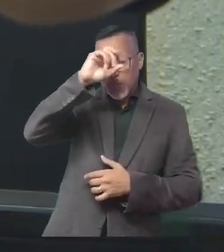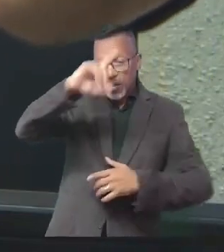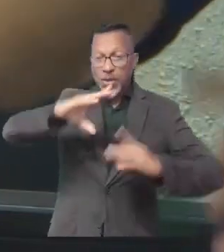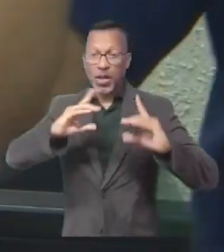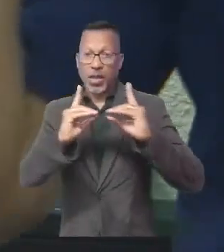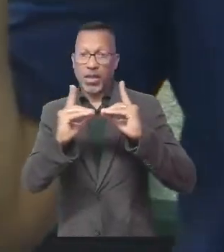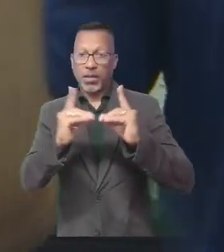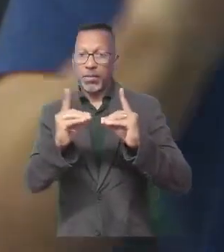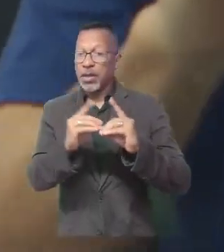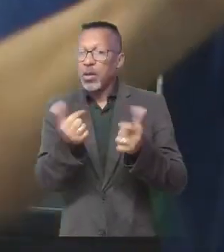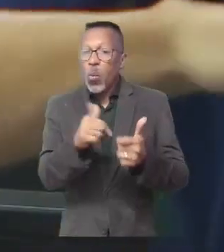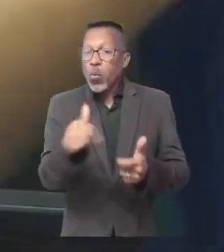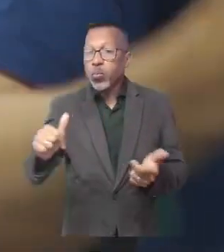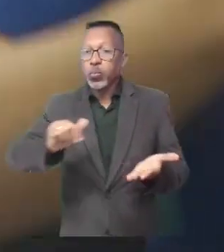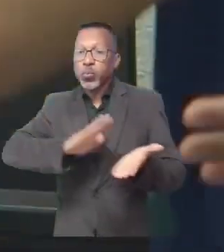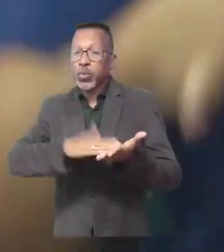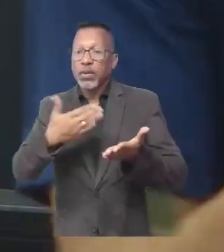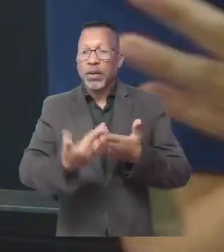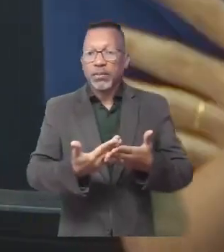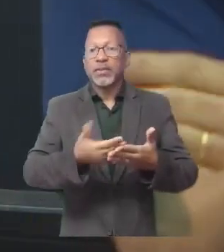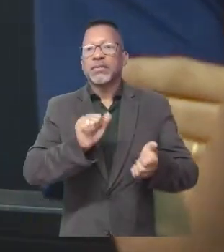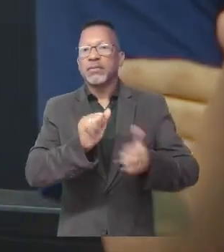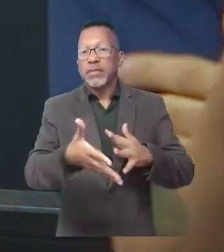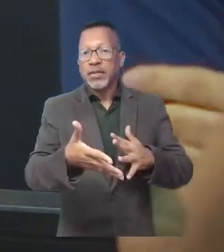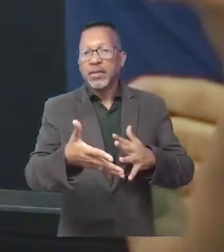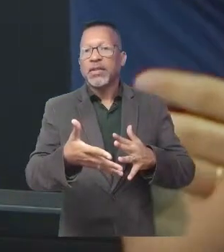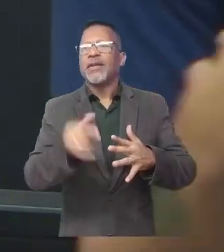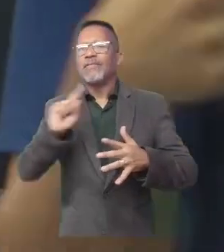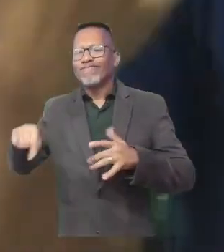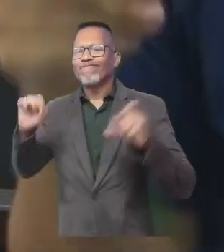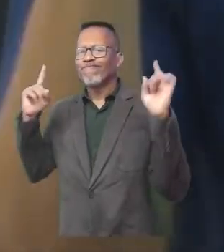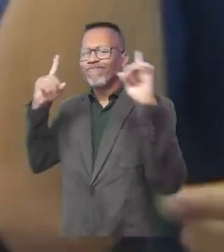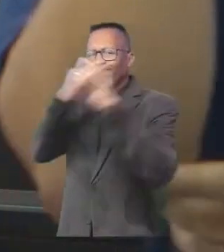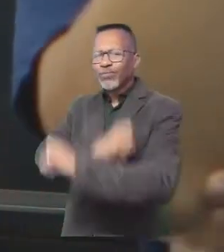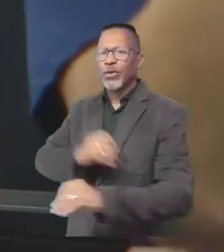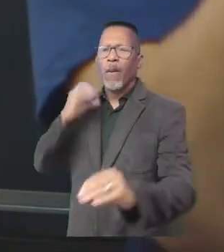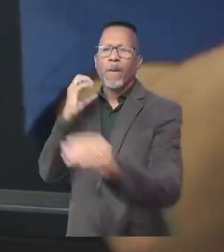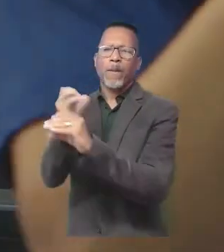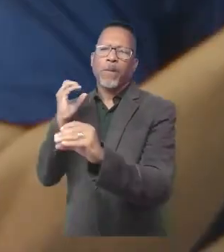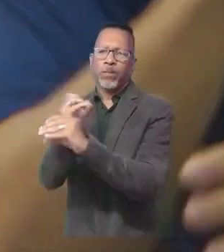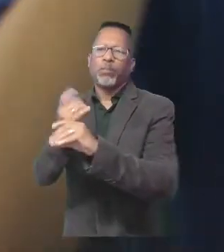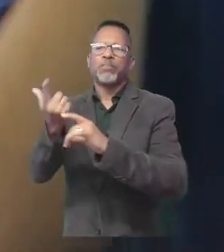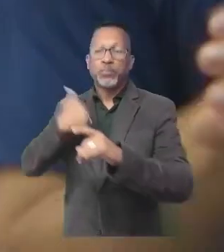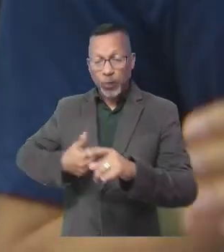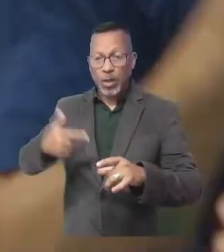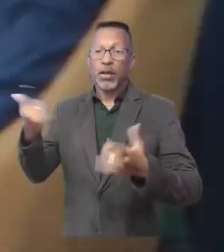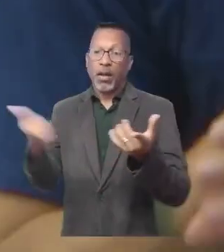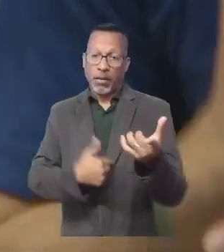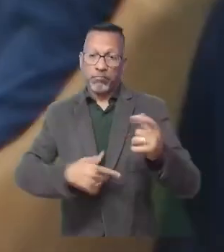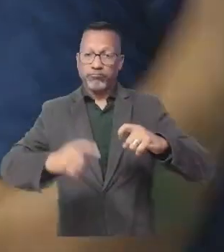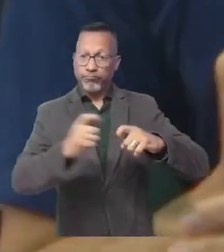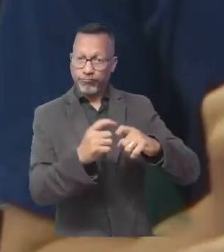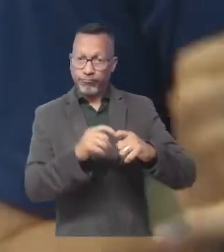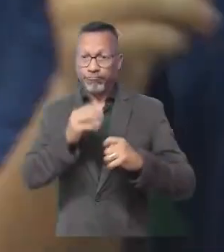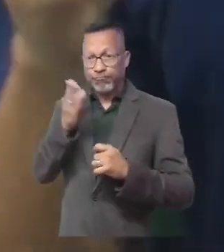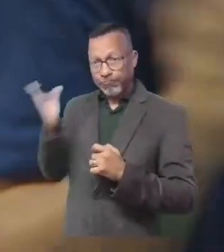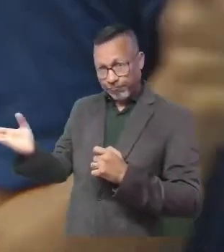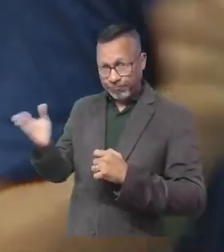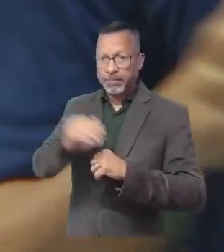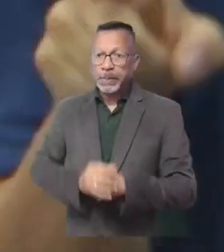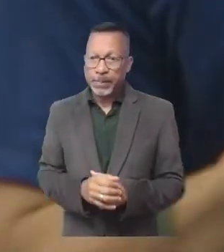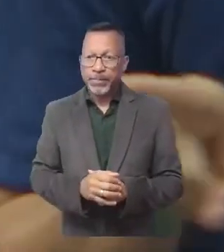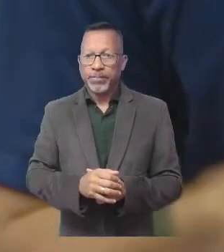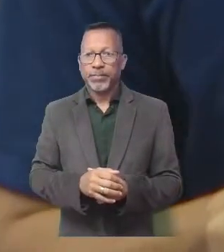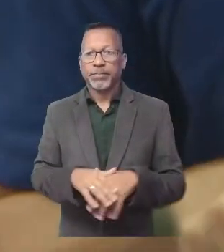atendido, não tinha nenhum intérprete de Libra e foi muito difícil a comunicação entre os médicos e ele. E